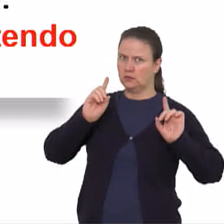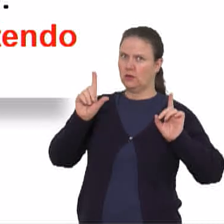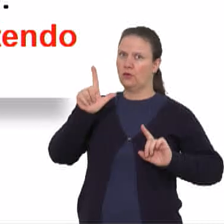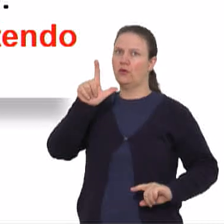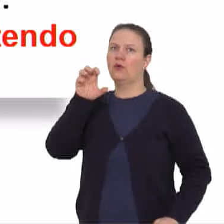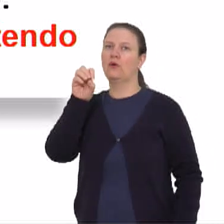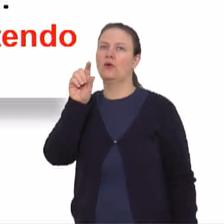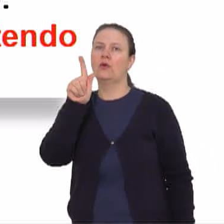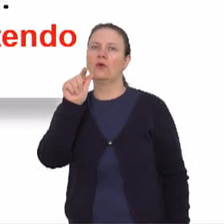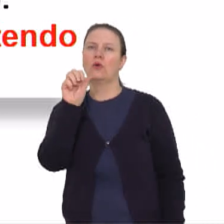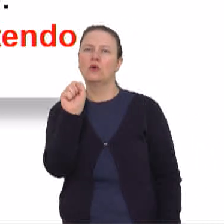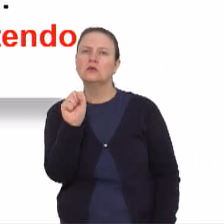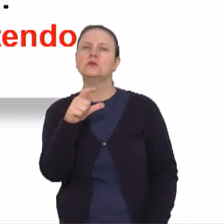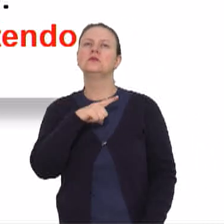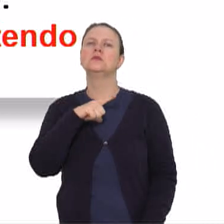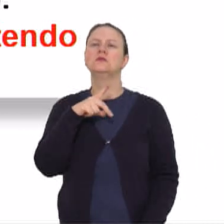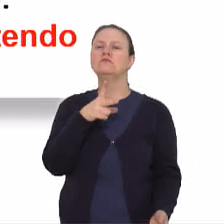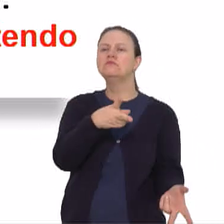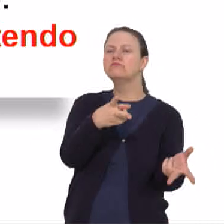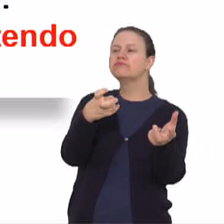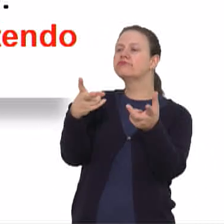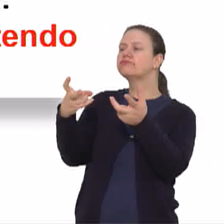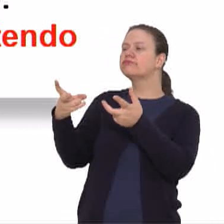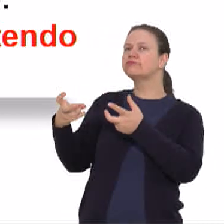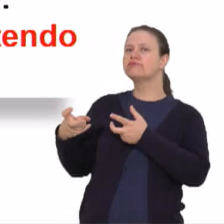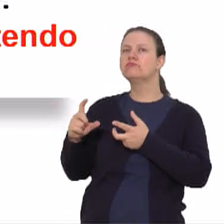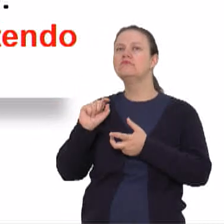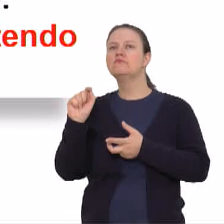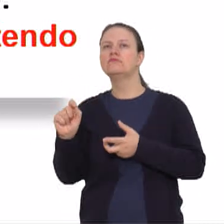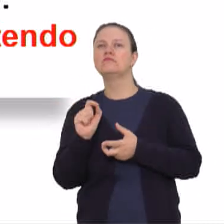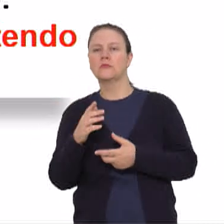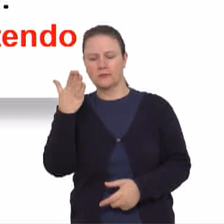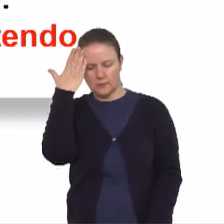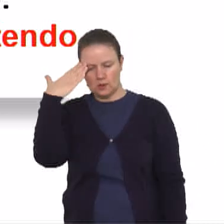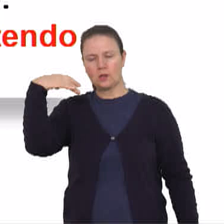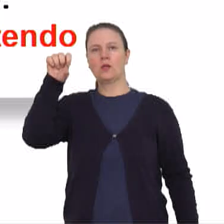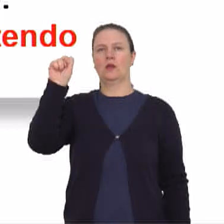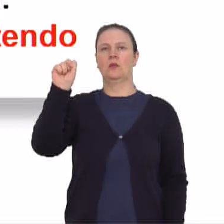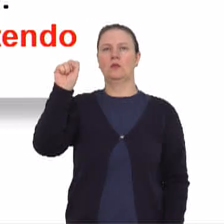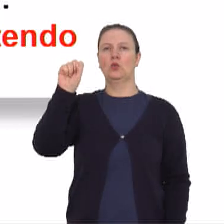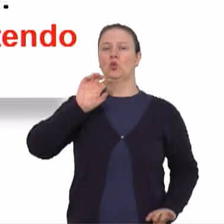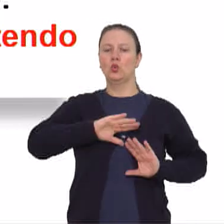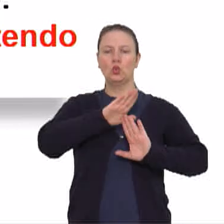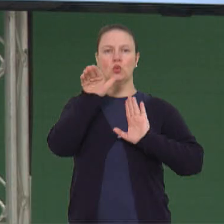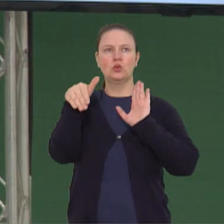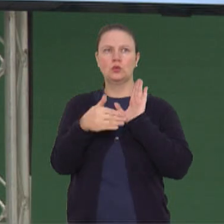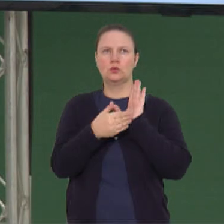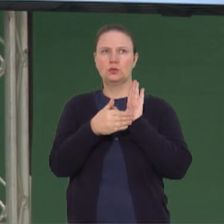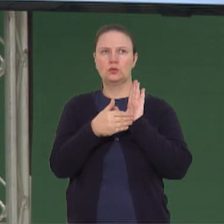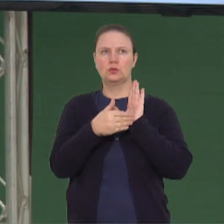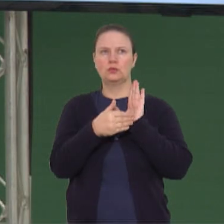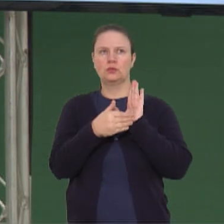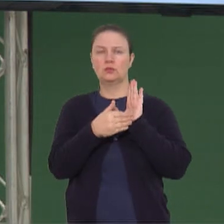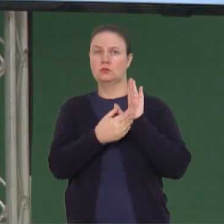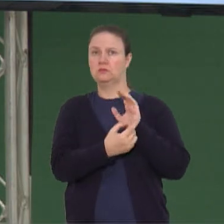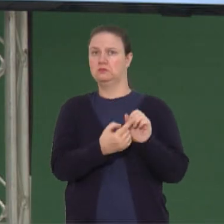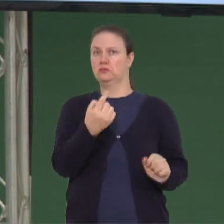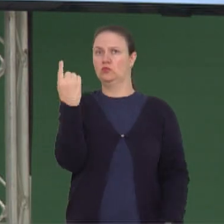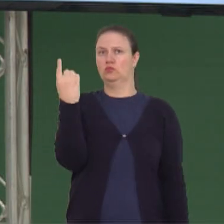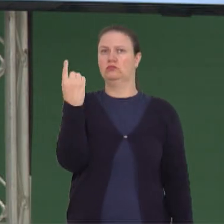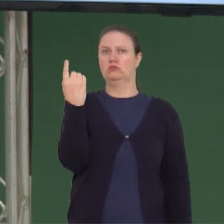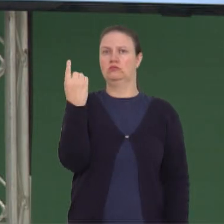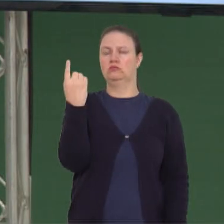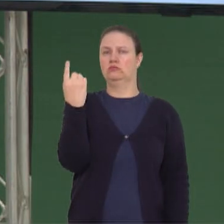logos, tendo ouvido, é sábio homologar que tudo é um. Não de mim, ou seja, você não tem que prestar